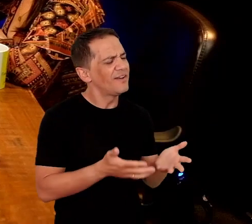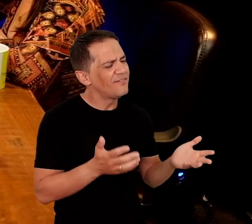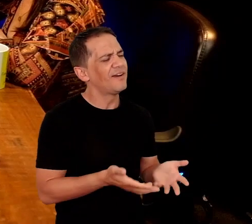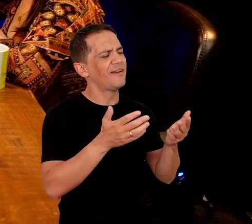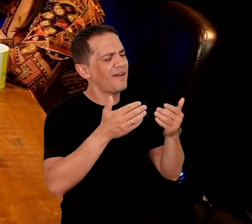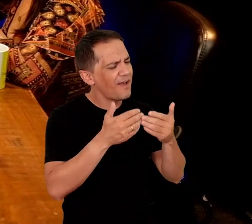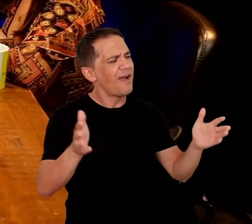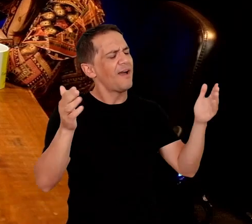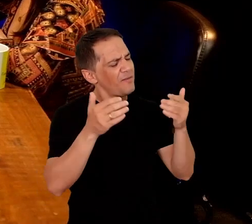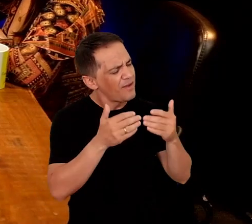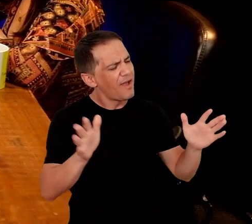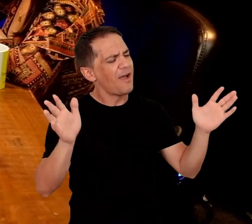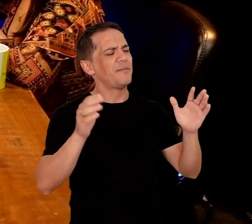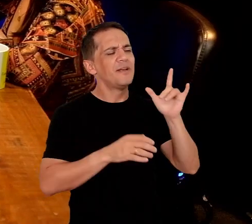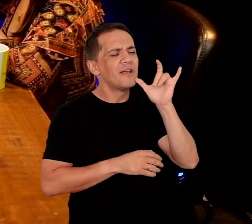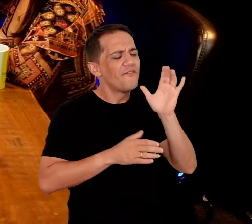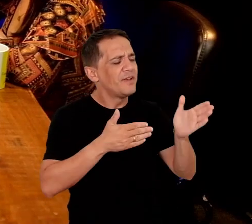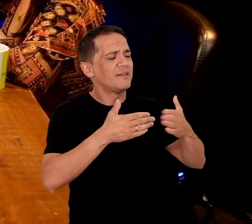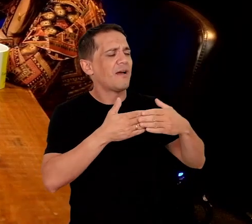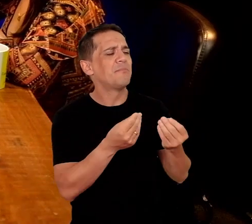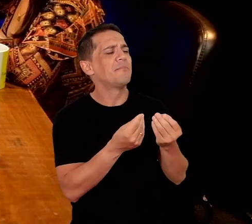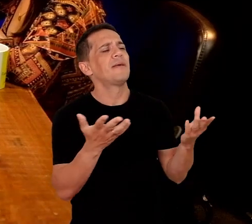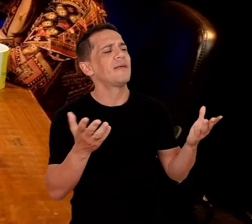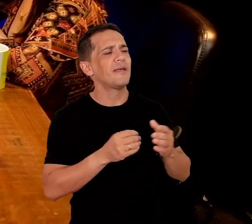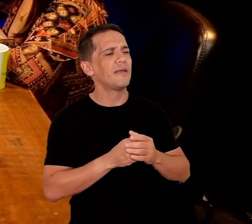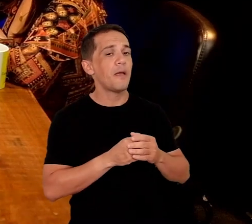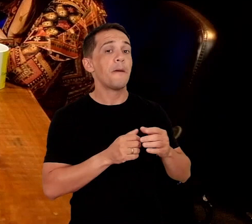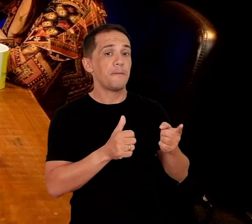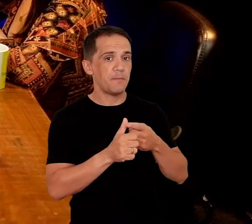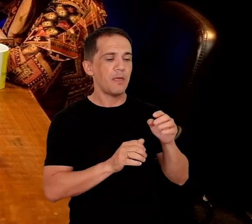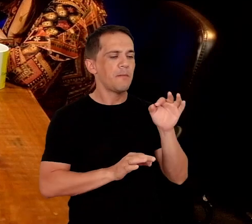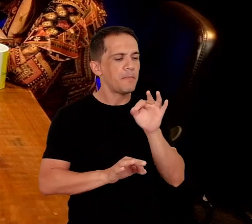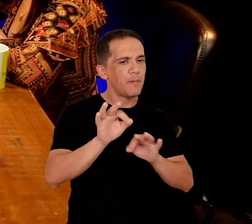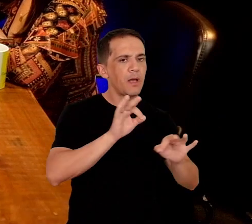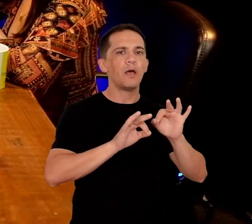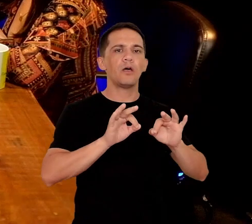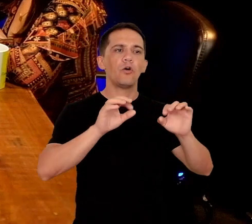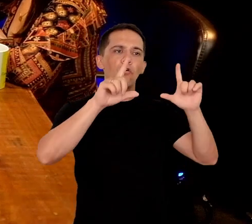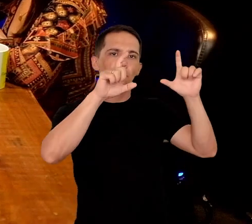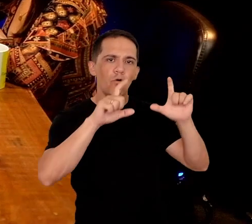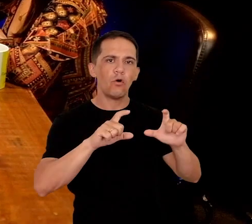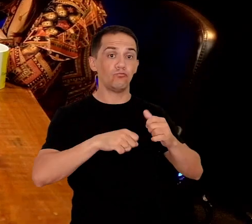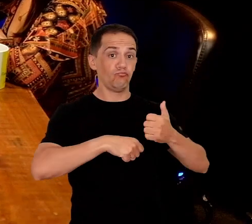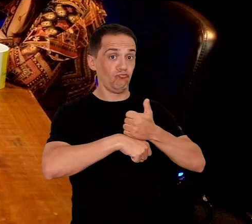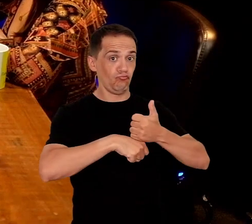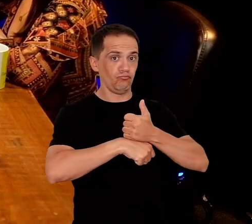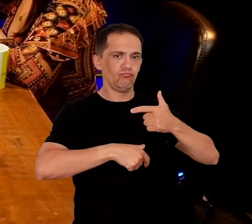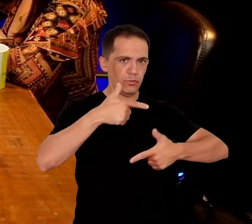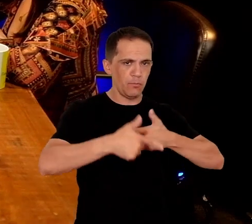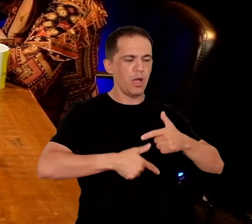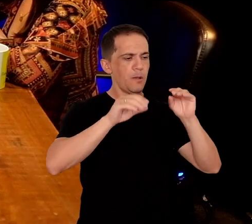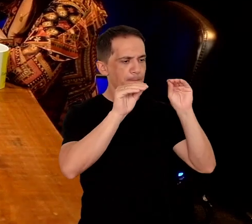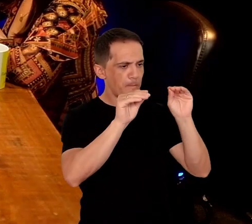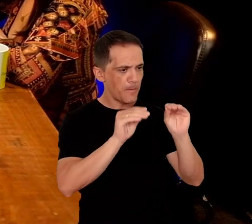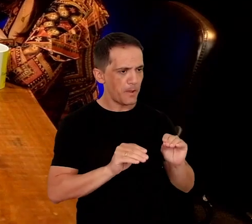E a eu, profissão a gente sei fez. Vamos lá. deixar ele mais profissional, daí a gente abre, né? Aham. Porque a gente nunca colocou foto pessoal, assim, uma ou outra, porque como a gente é um